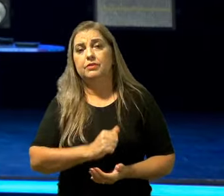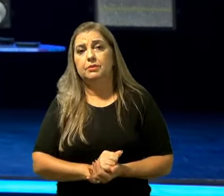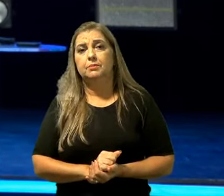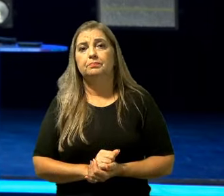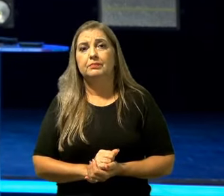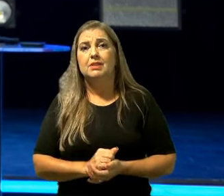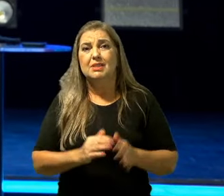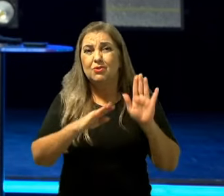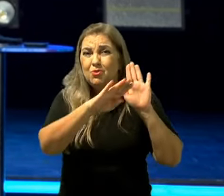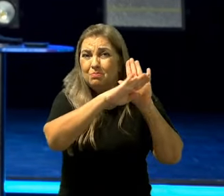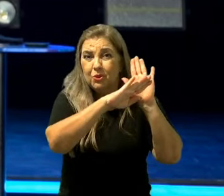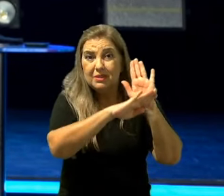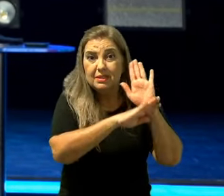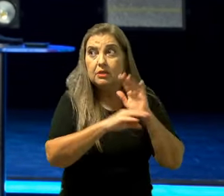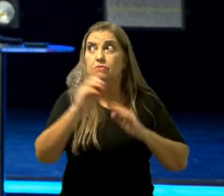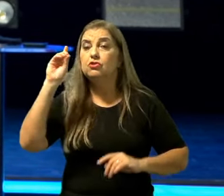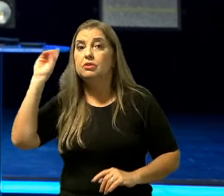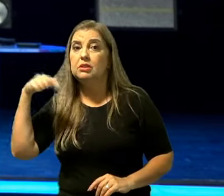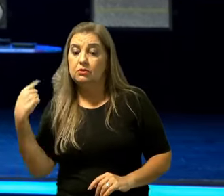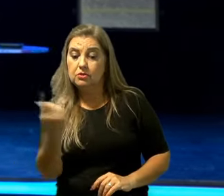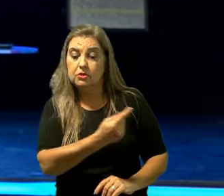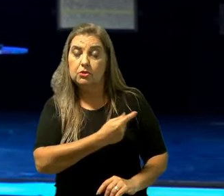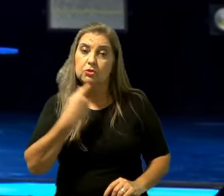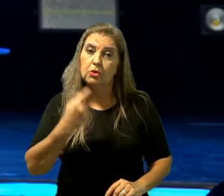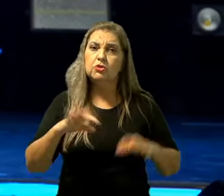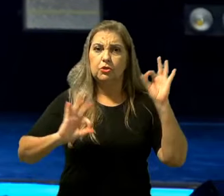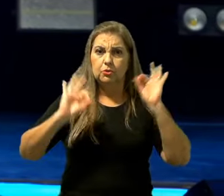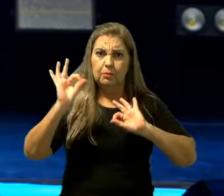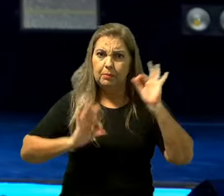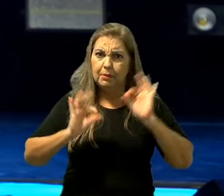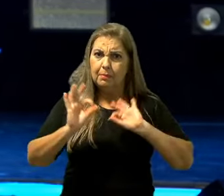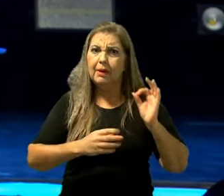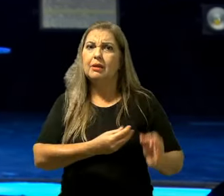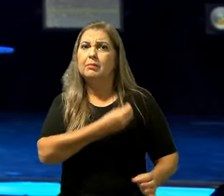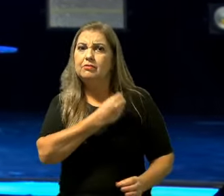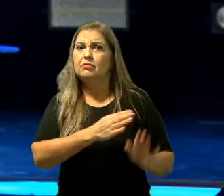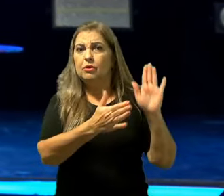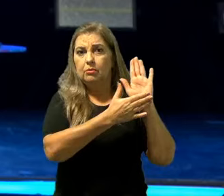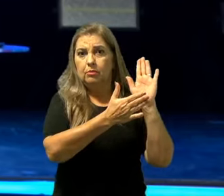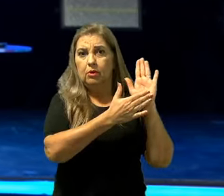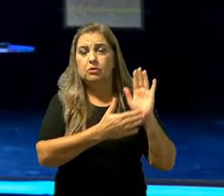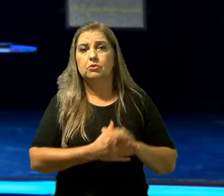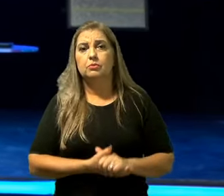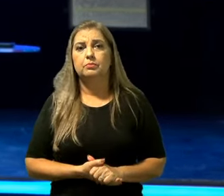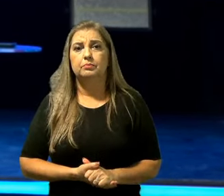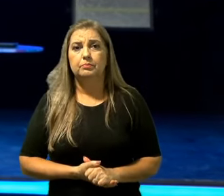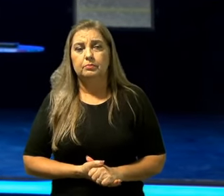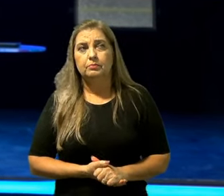os processos de Deus em nós que nos preparam para viver o propósito.